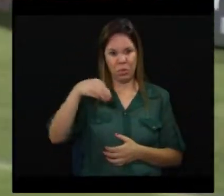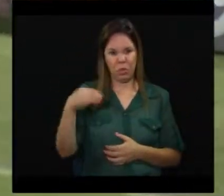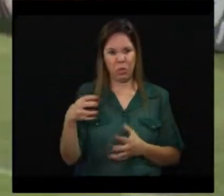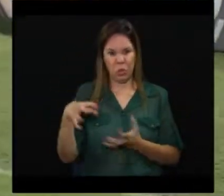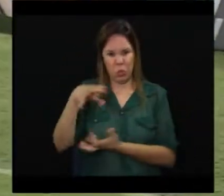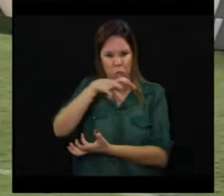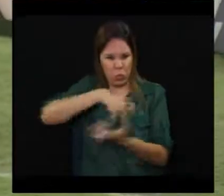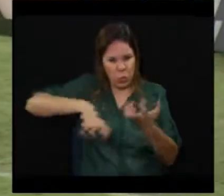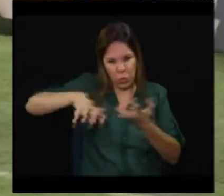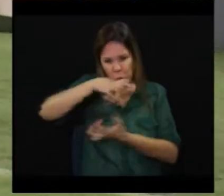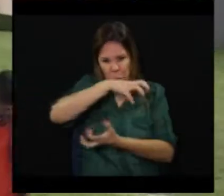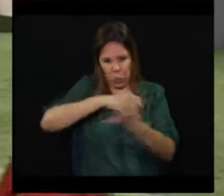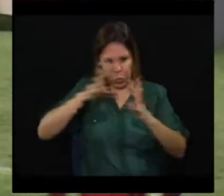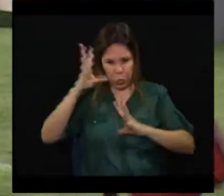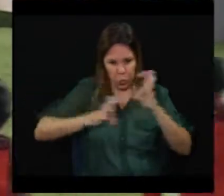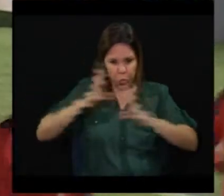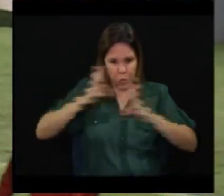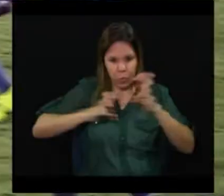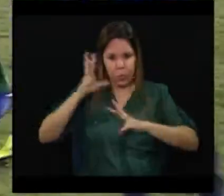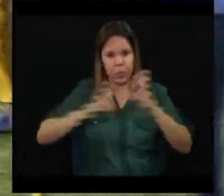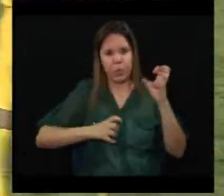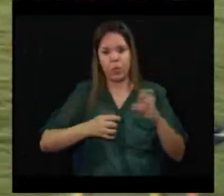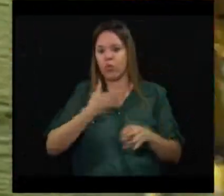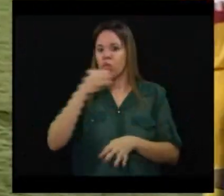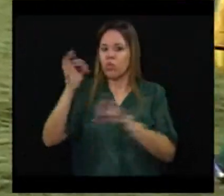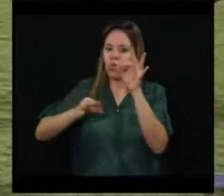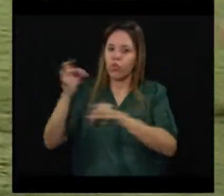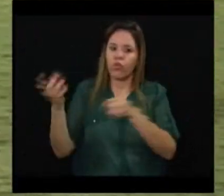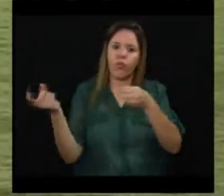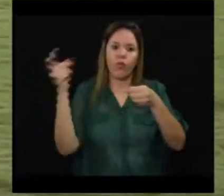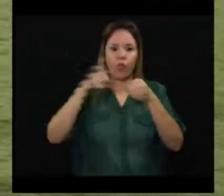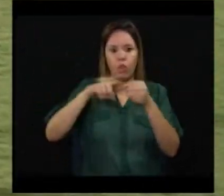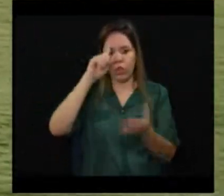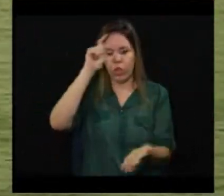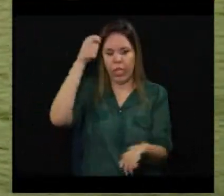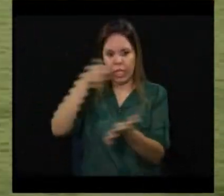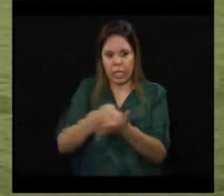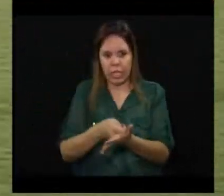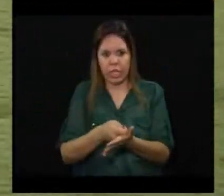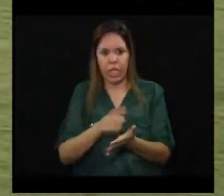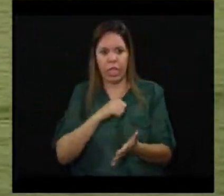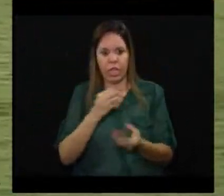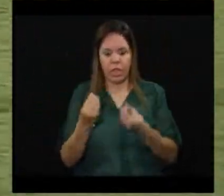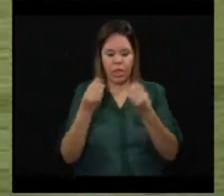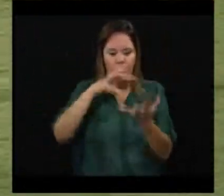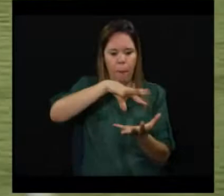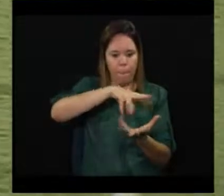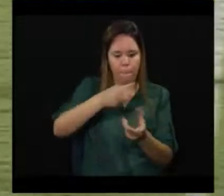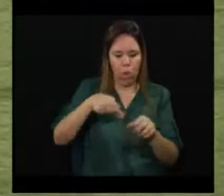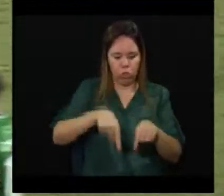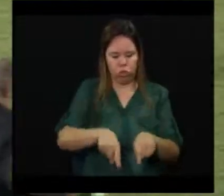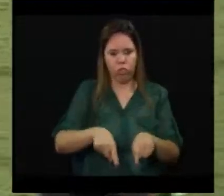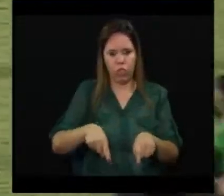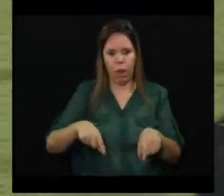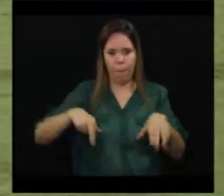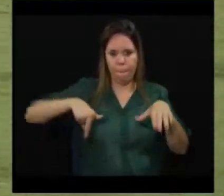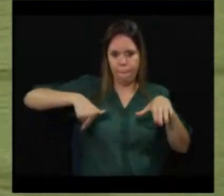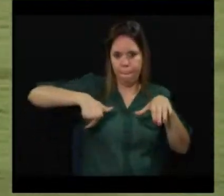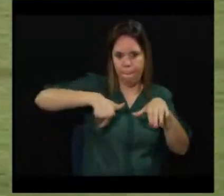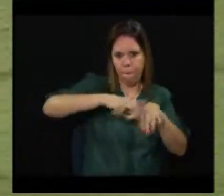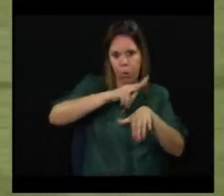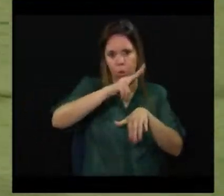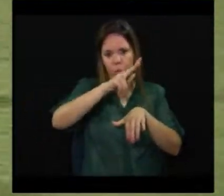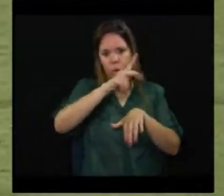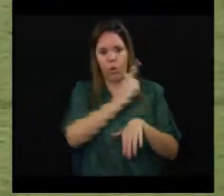confusão, briga, e aí o árbitro voltou na decisão, deu bola ao chão e posse de bola ao